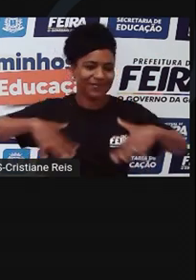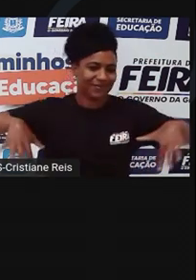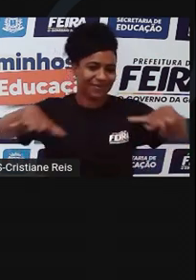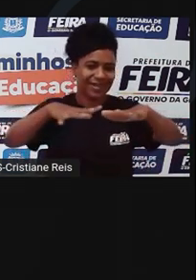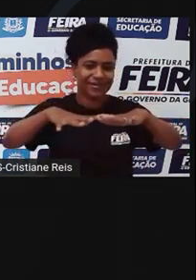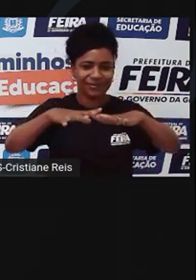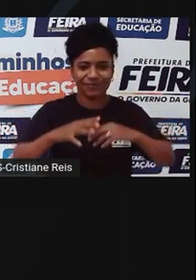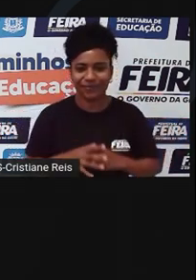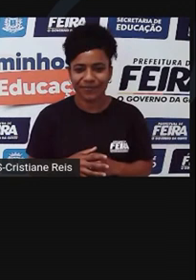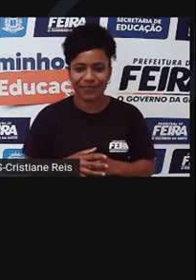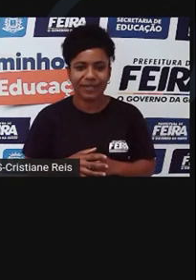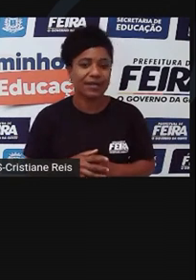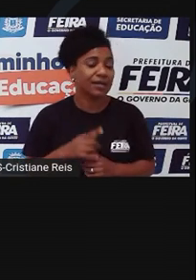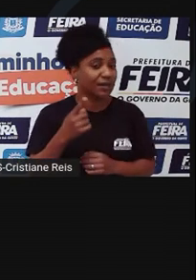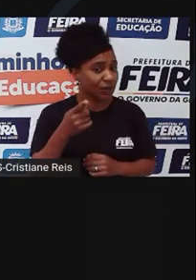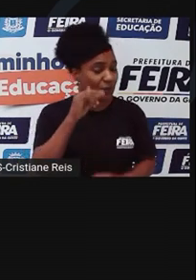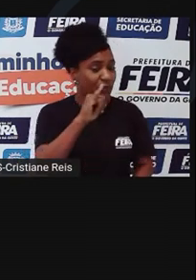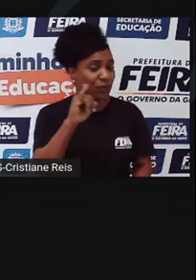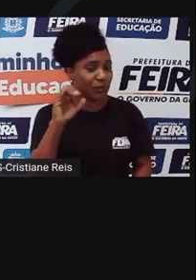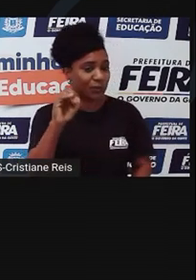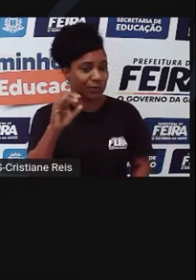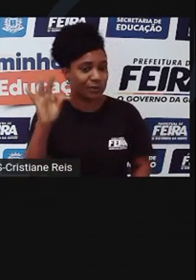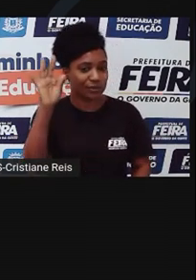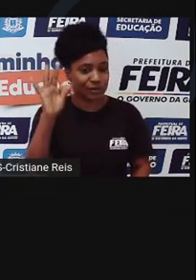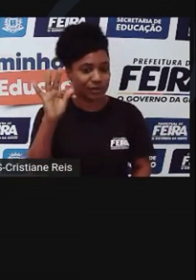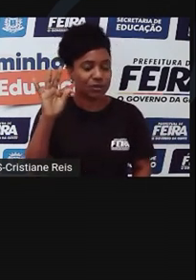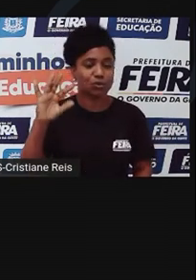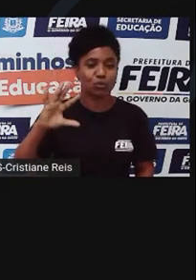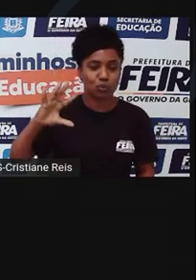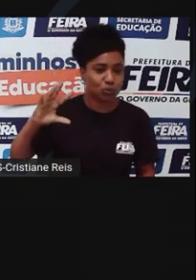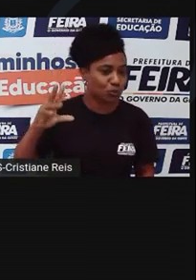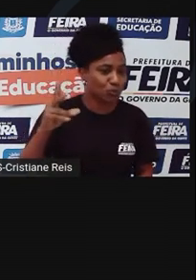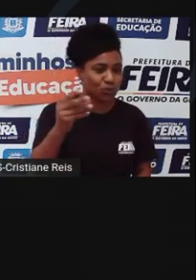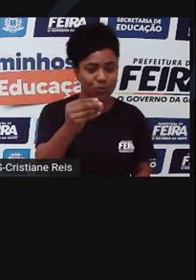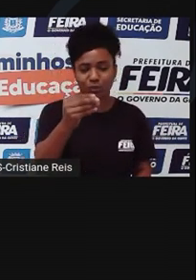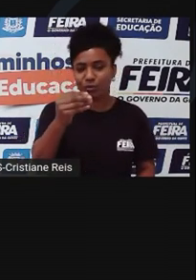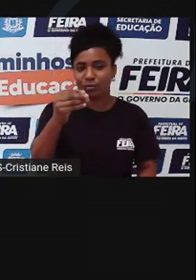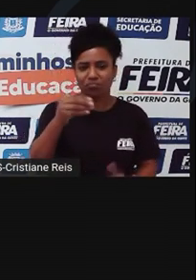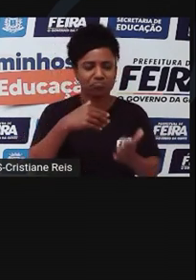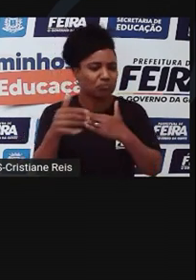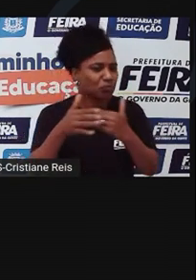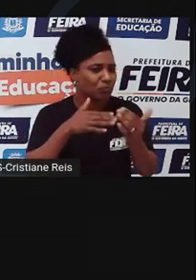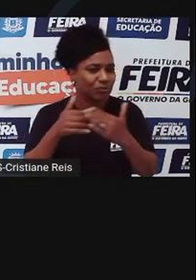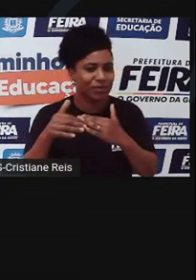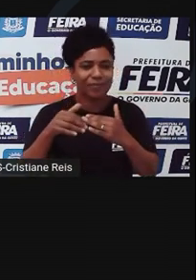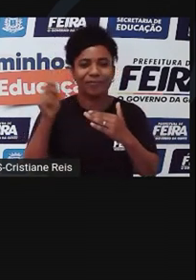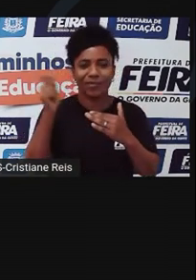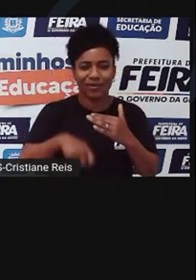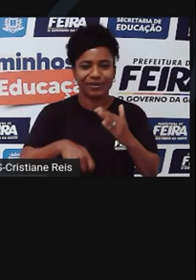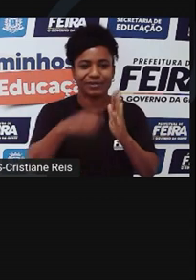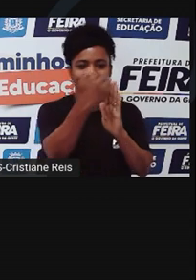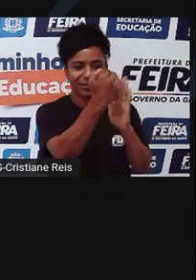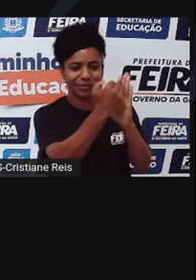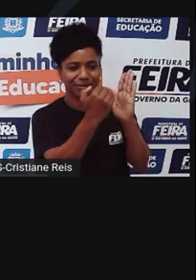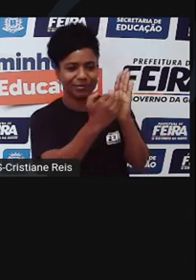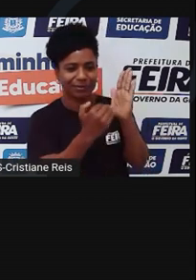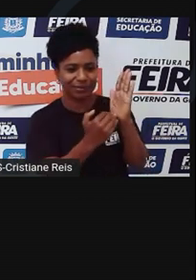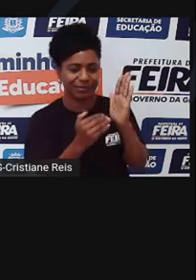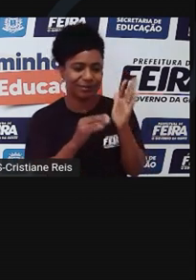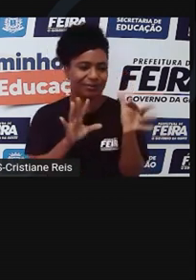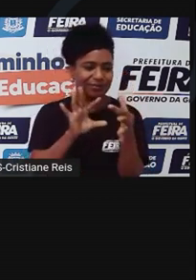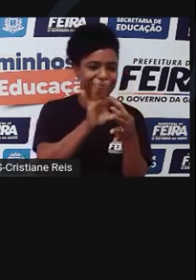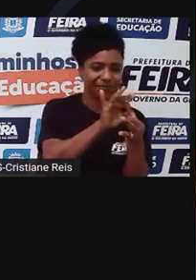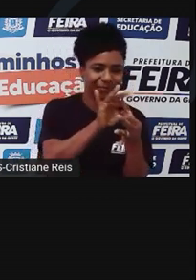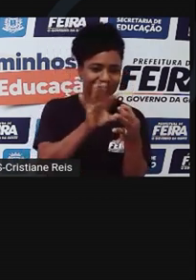dispositivos segundo a proposta do layout Praticamente tudo ou seja qualquer coisa pode ter software e na verdade já